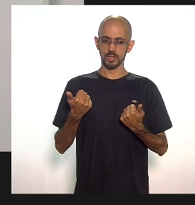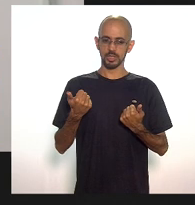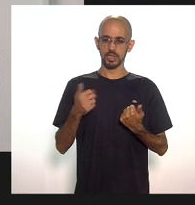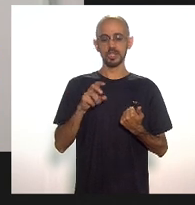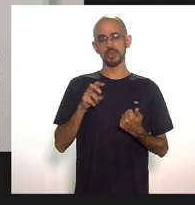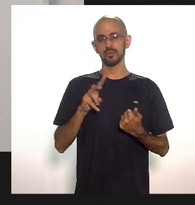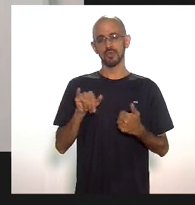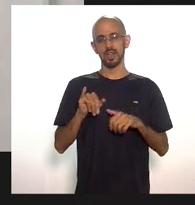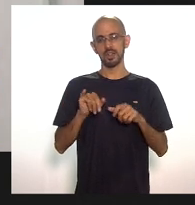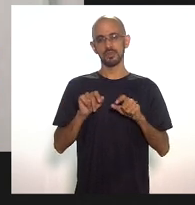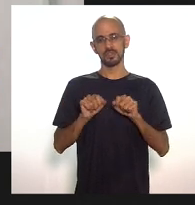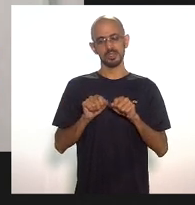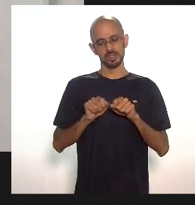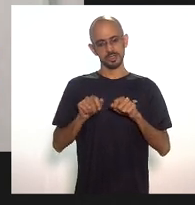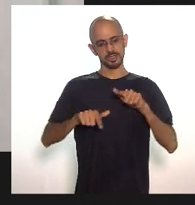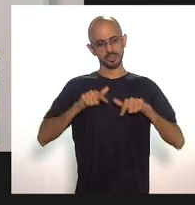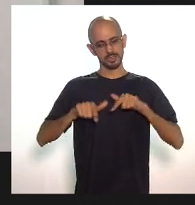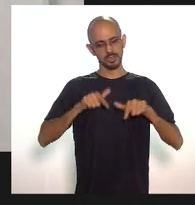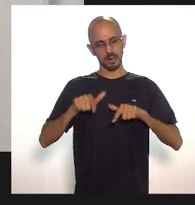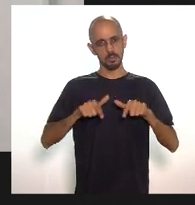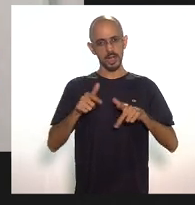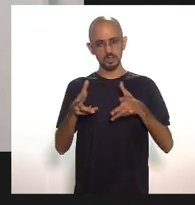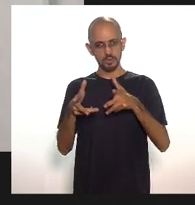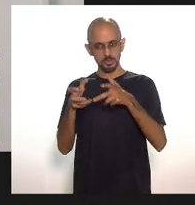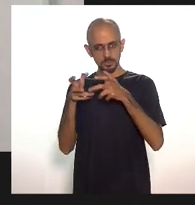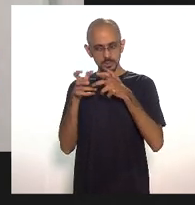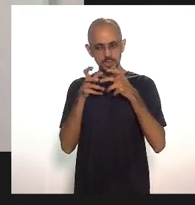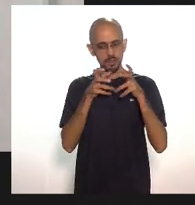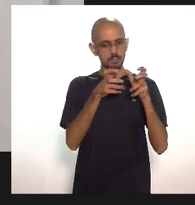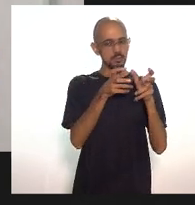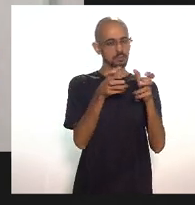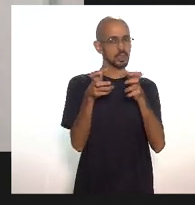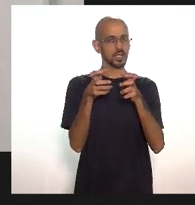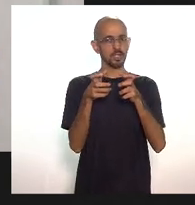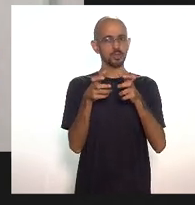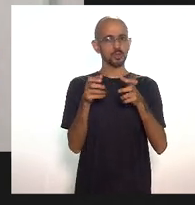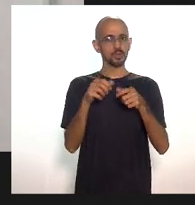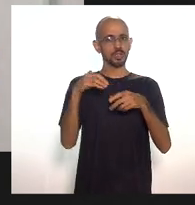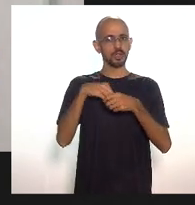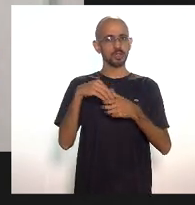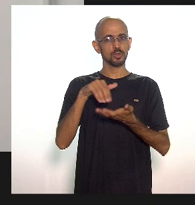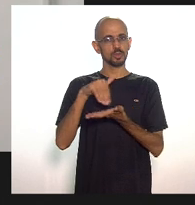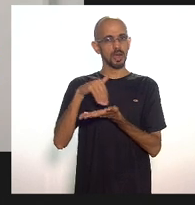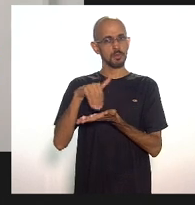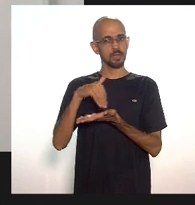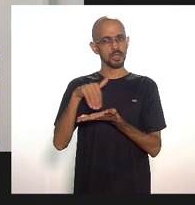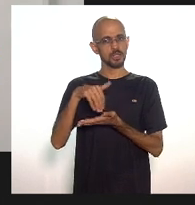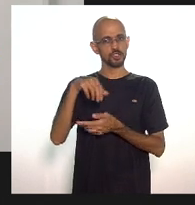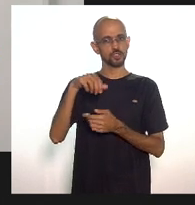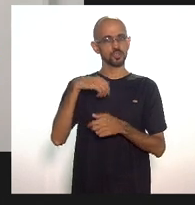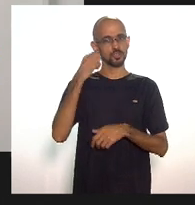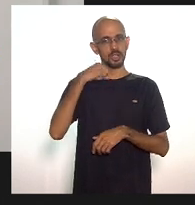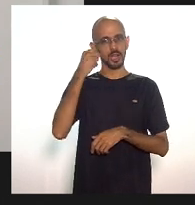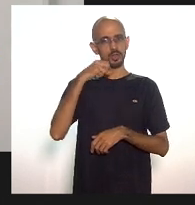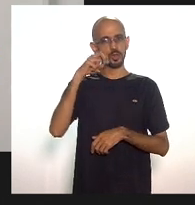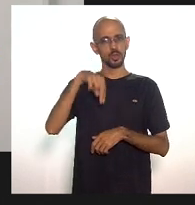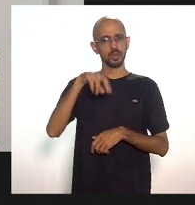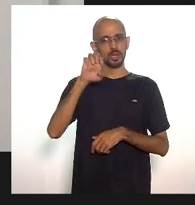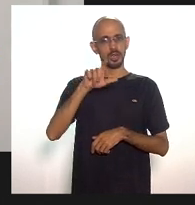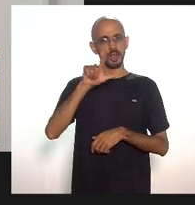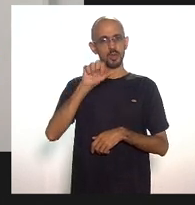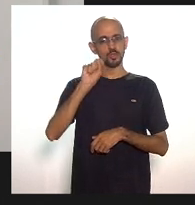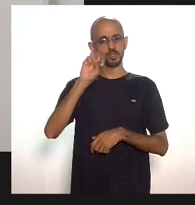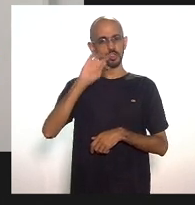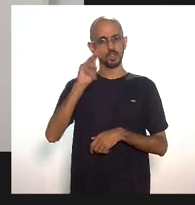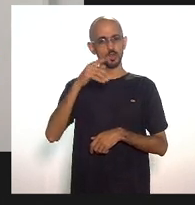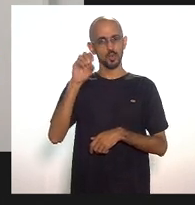vem fazendo esse trabalho de escuta pelo gabinete do senador Nelsinho Trade. E